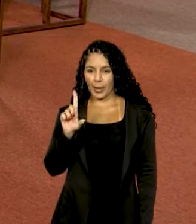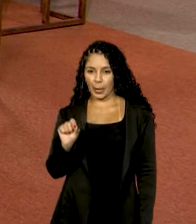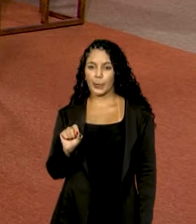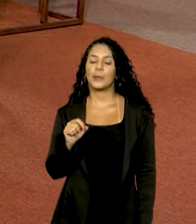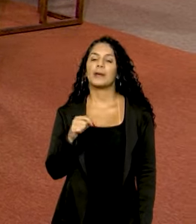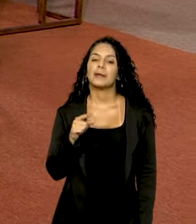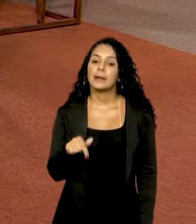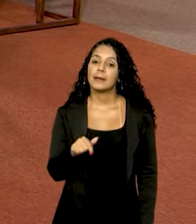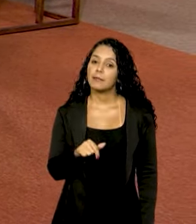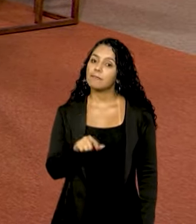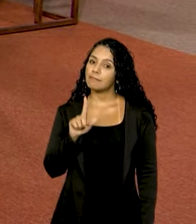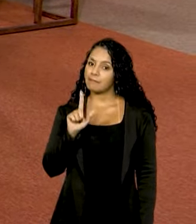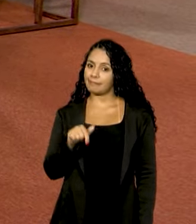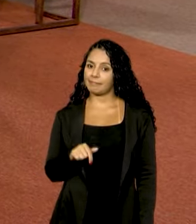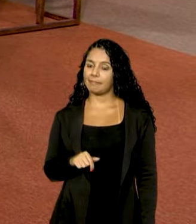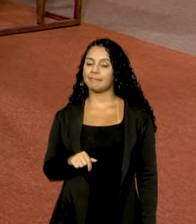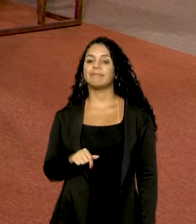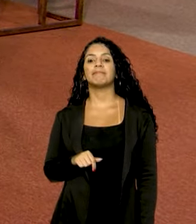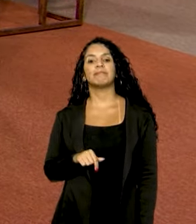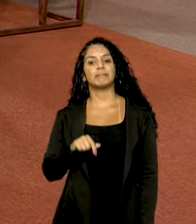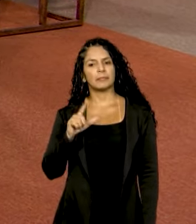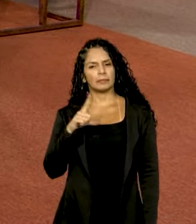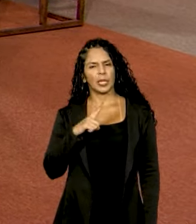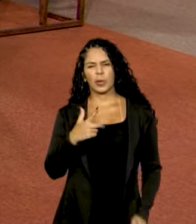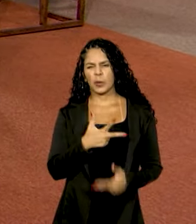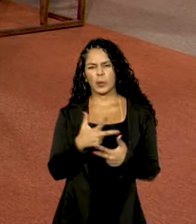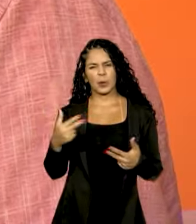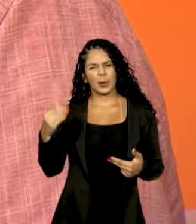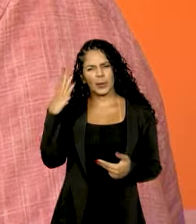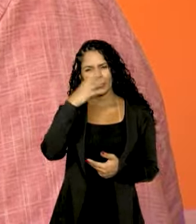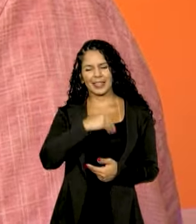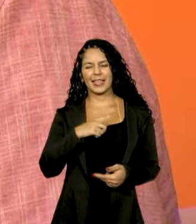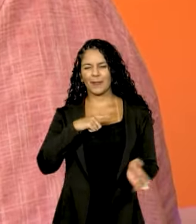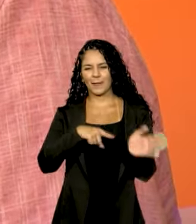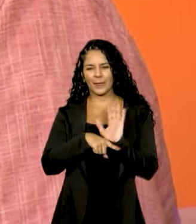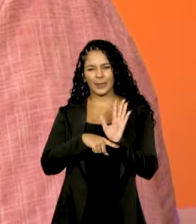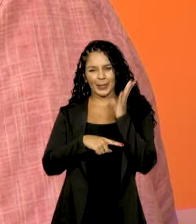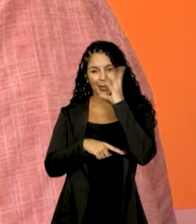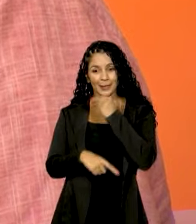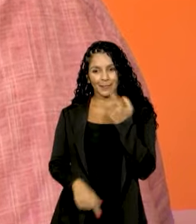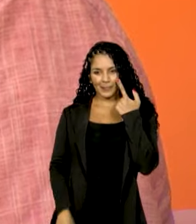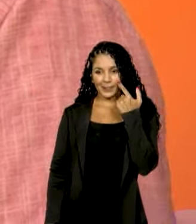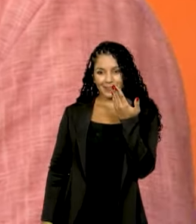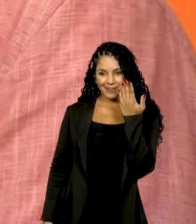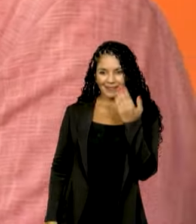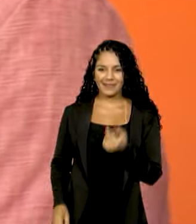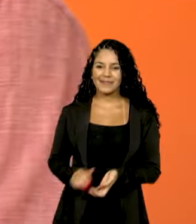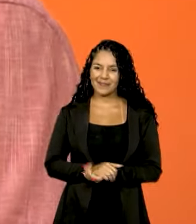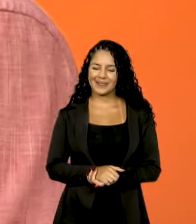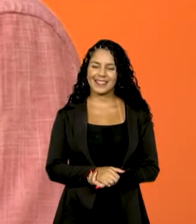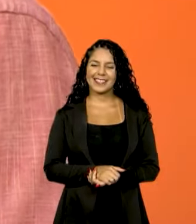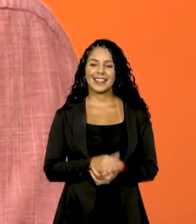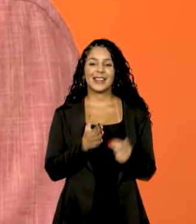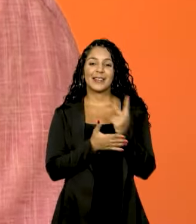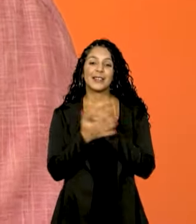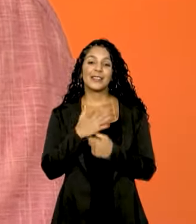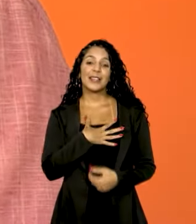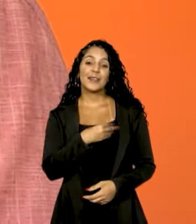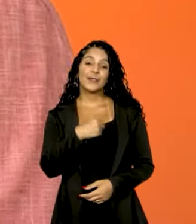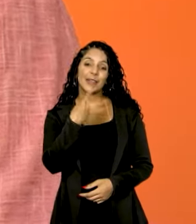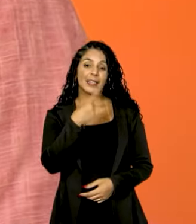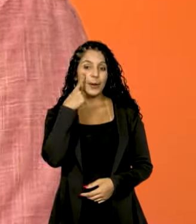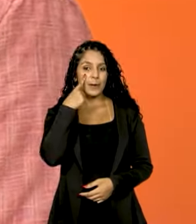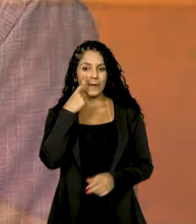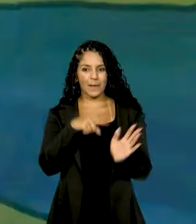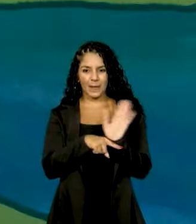Que padé. Que tem uma coisa linda, tem um vídeo lindo. Vamos escutar, vamos ver esse vídeo? Vamos. Um desenho da filha dele. Vamos ver o